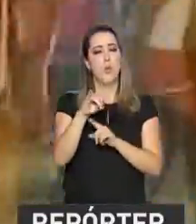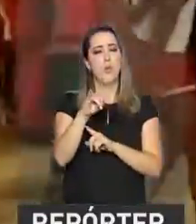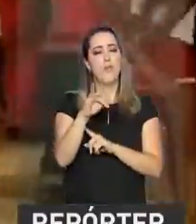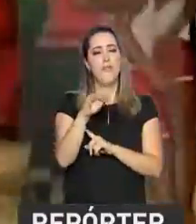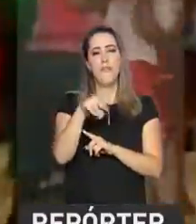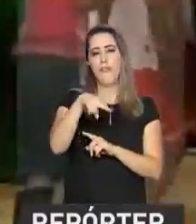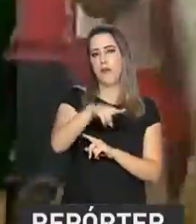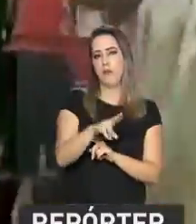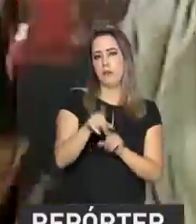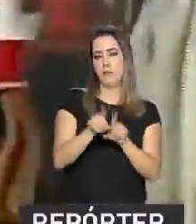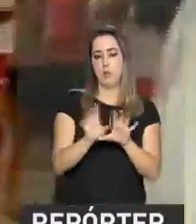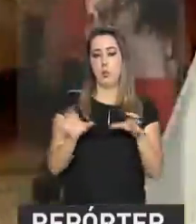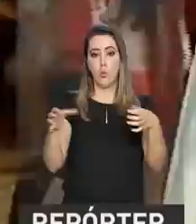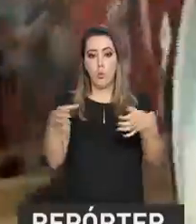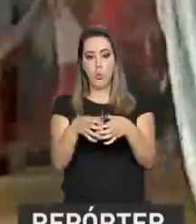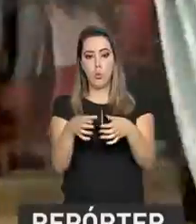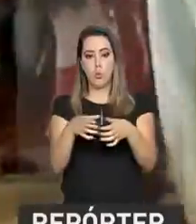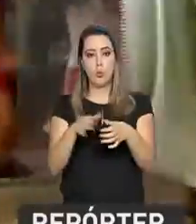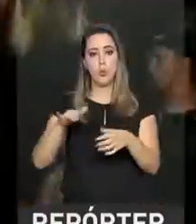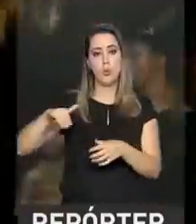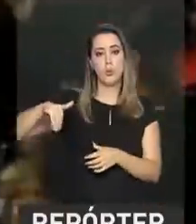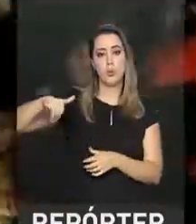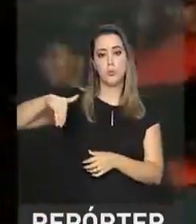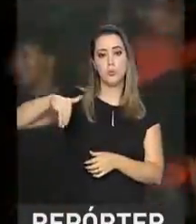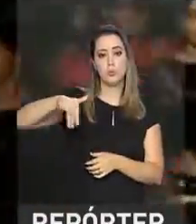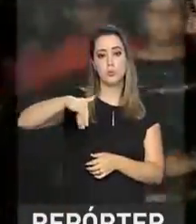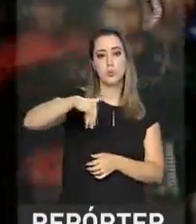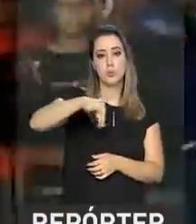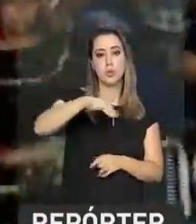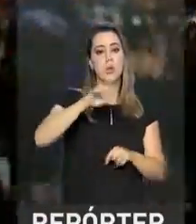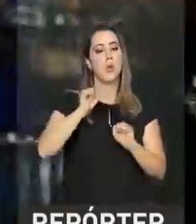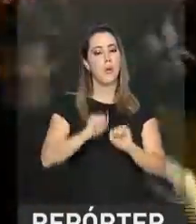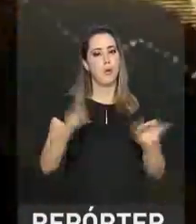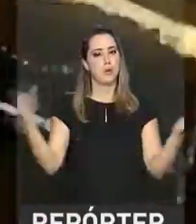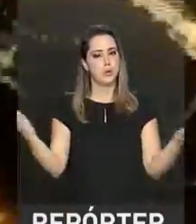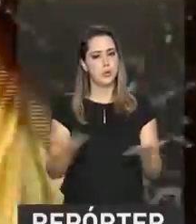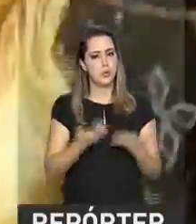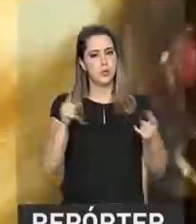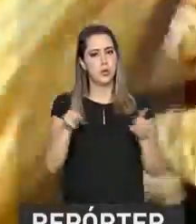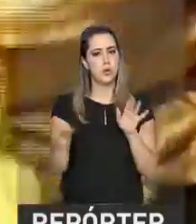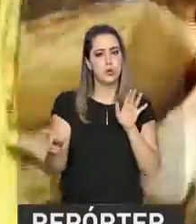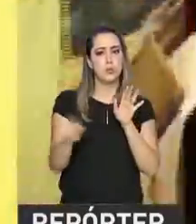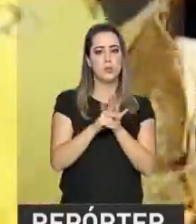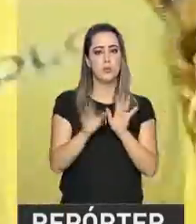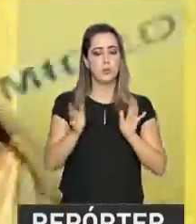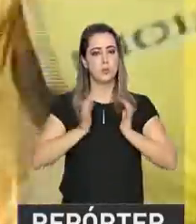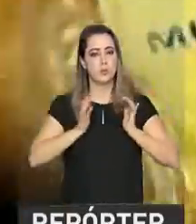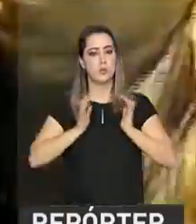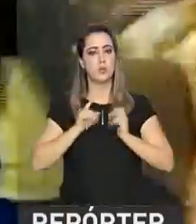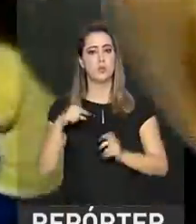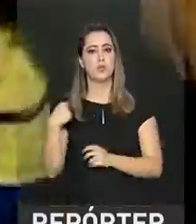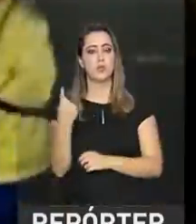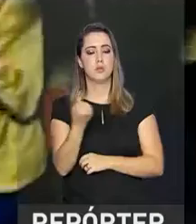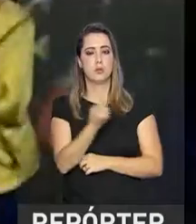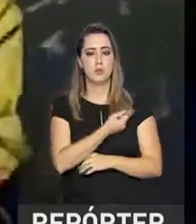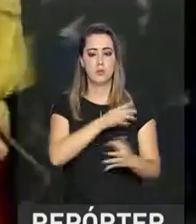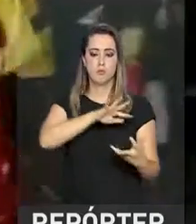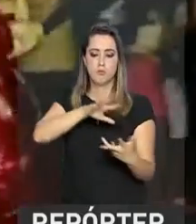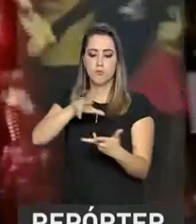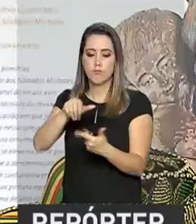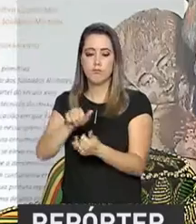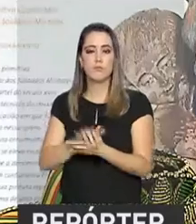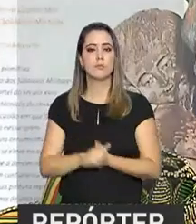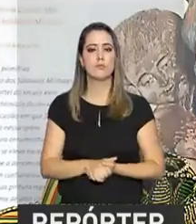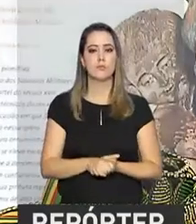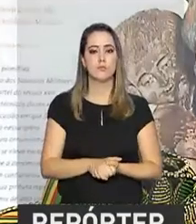o complexo cultural do Bumba Meu Boi pode se tornar agora patrimônio cultural imaterial da